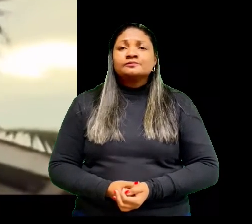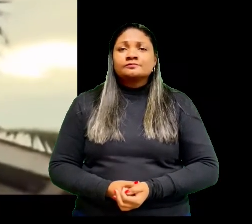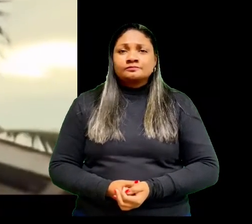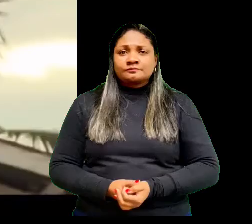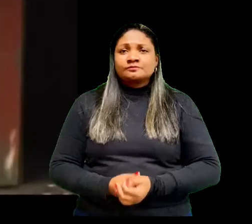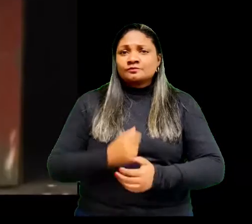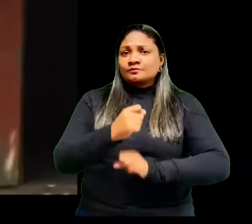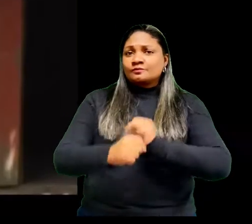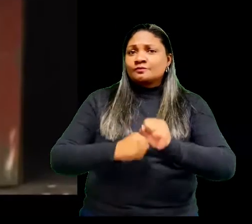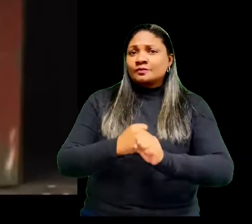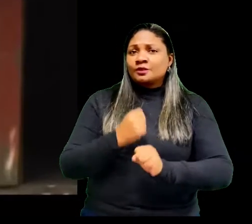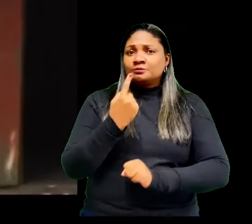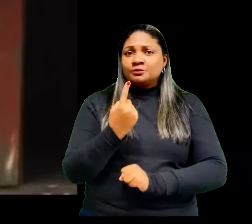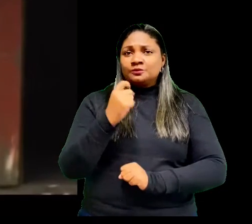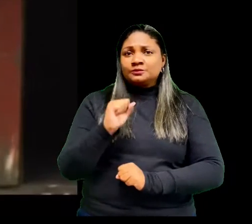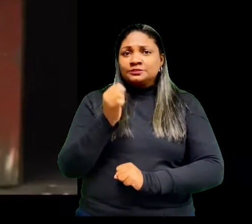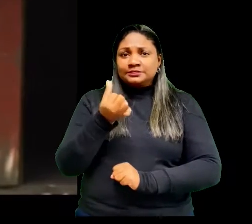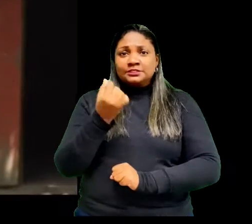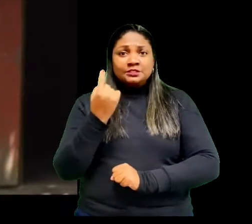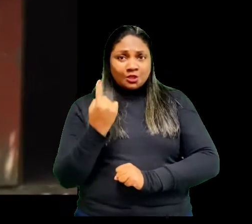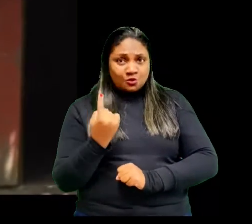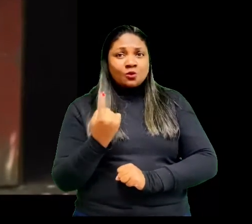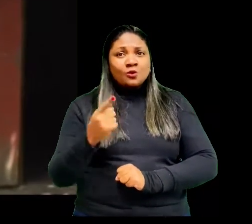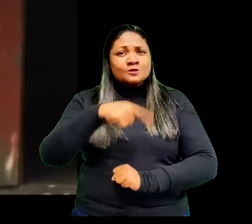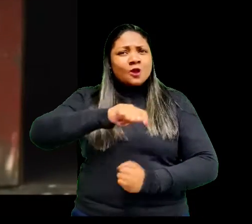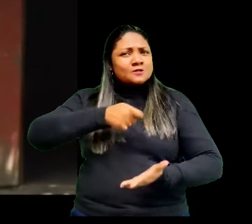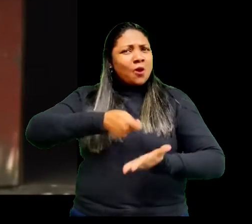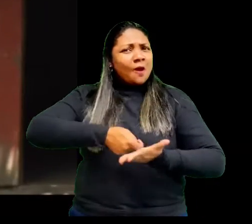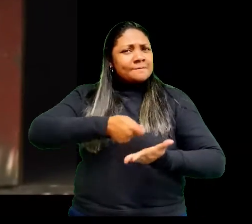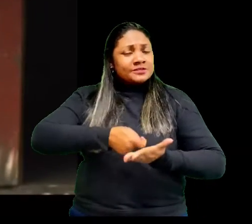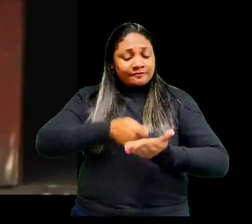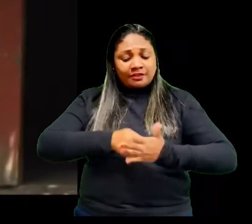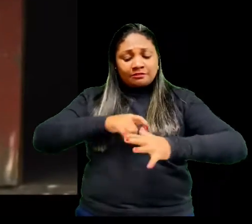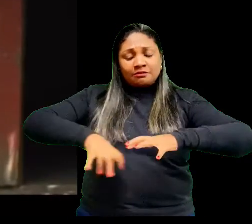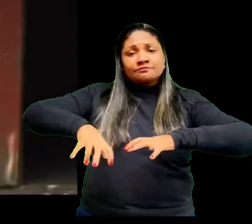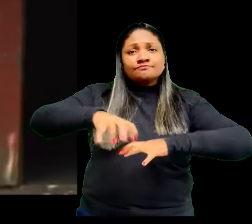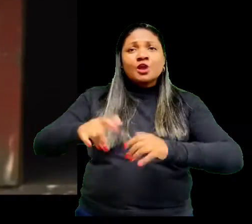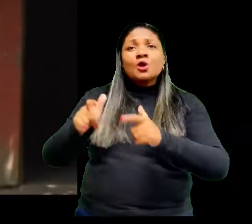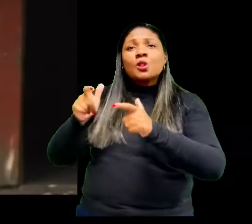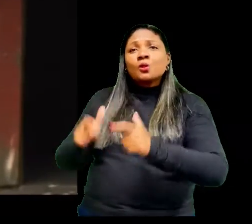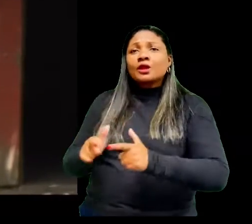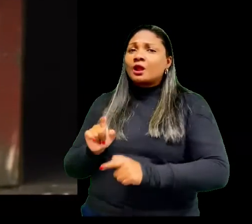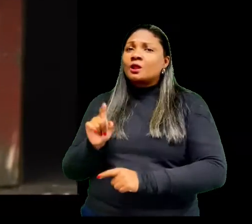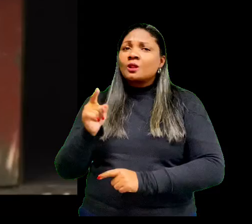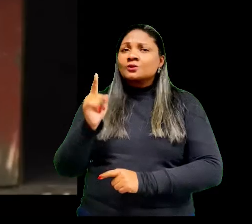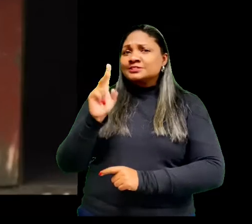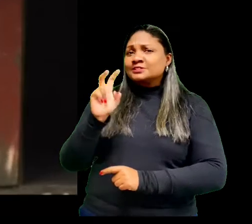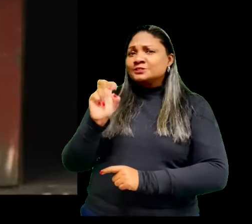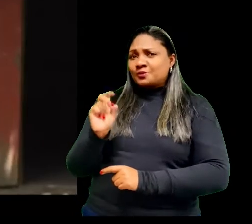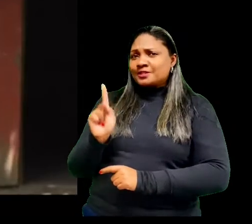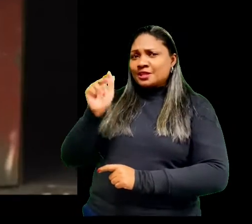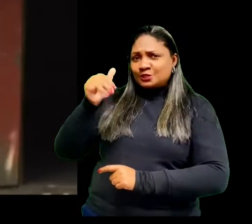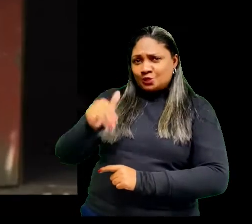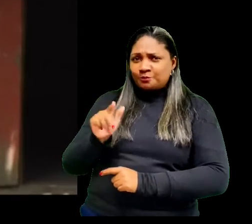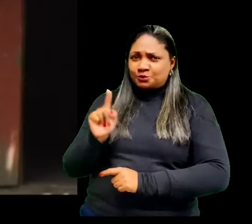Quando foi em 1861, nós fomos forçados a ser aldeados em uma reserva que fica quase a 150 quilômetros daqui, que é